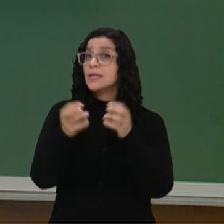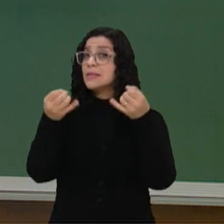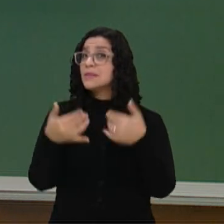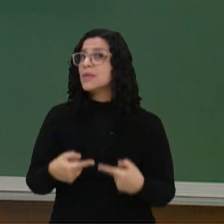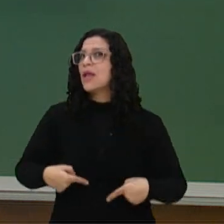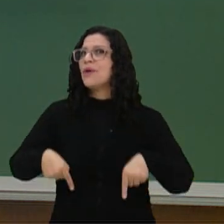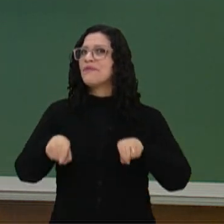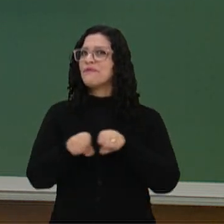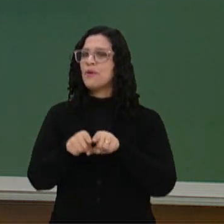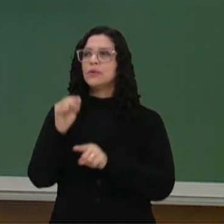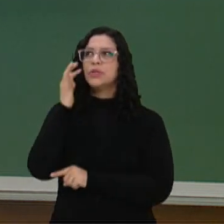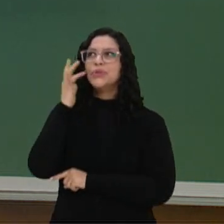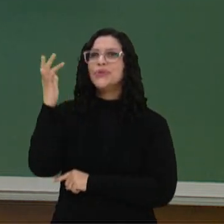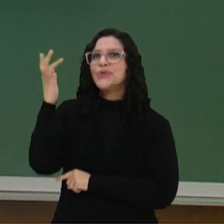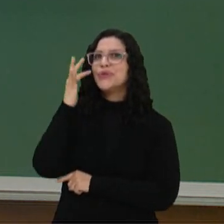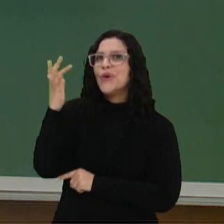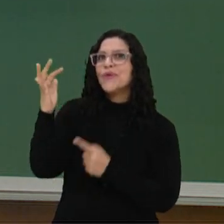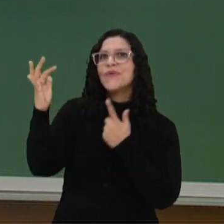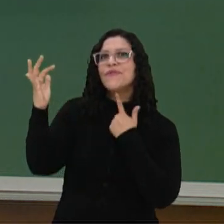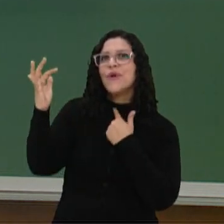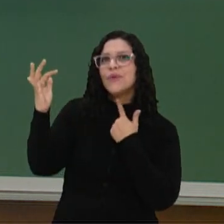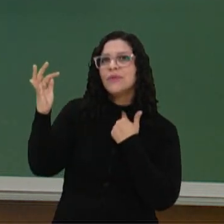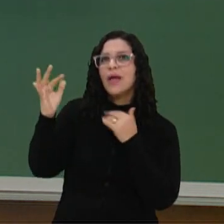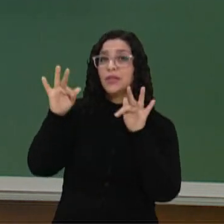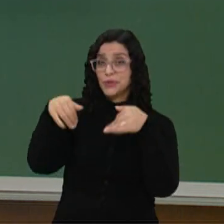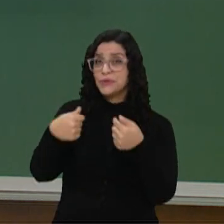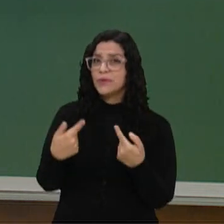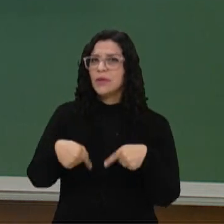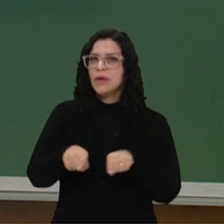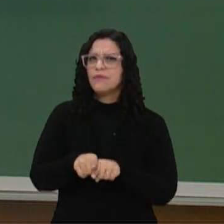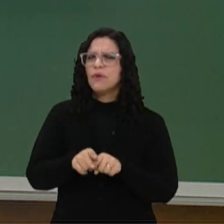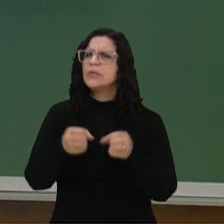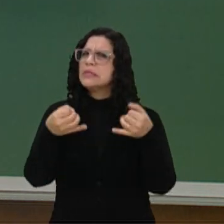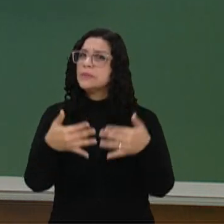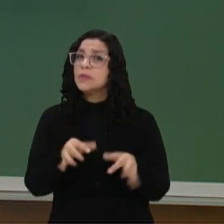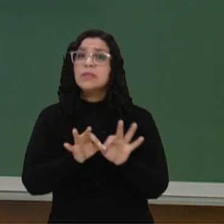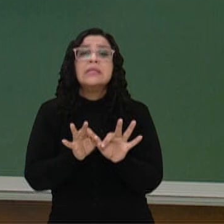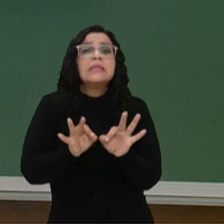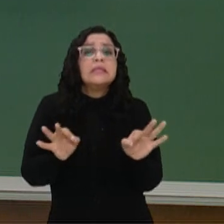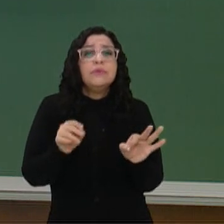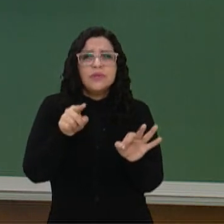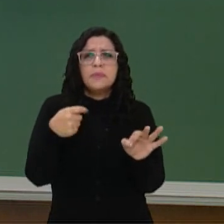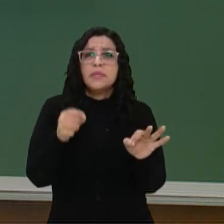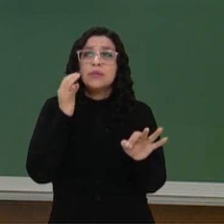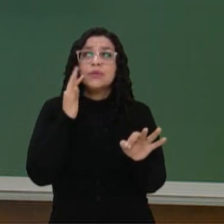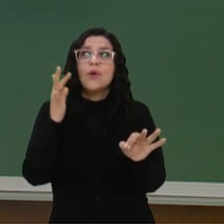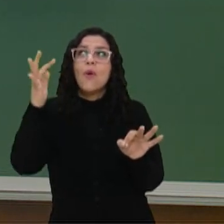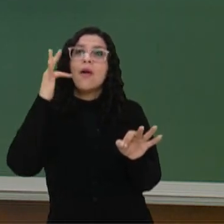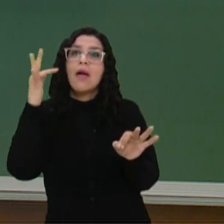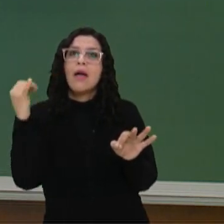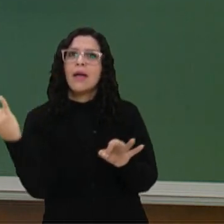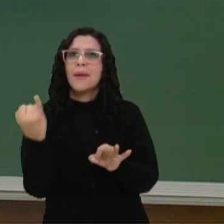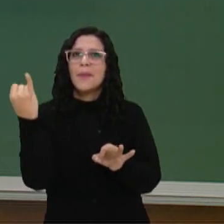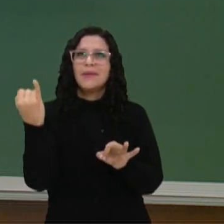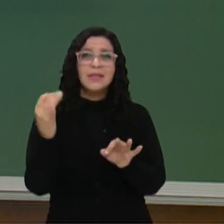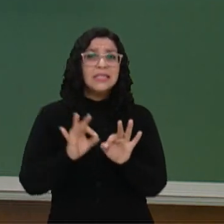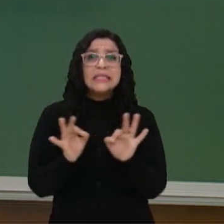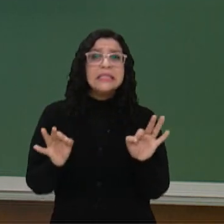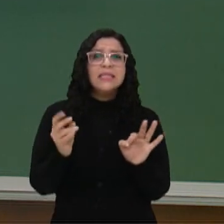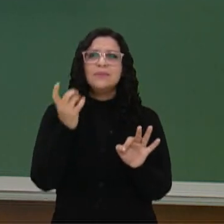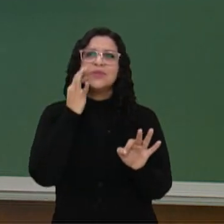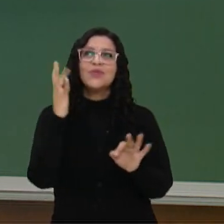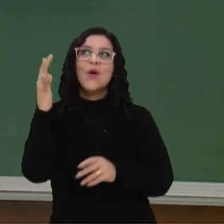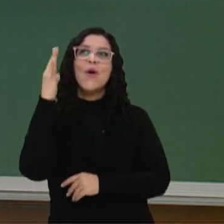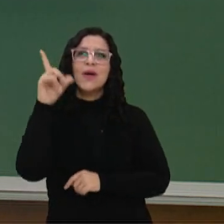ideia dos sonhos, das ambições. No final, concluindo, dizendo simples, sonha, que é importante isso, é importante